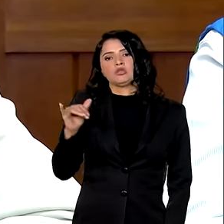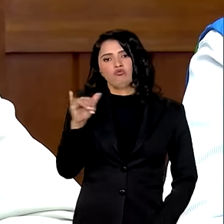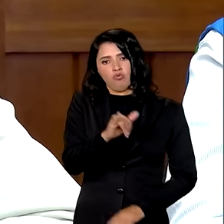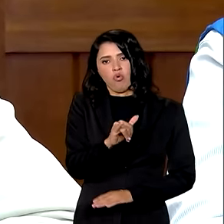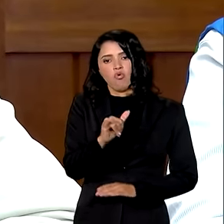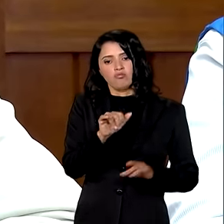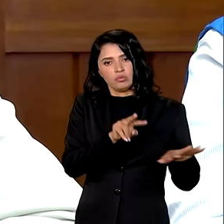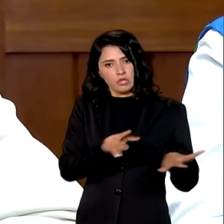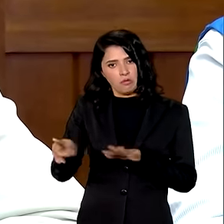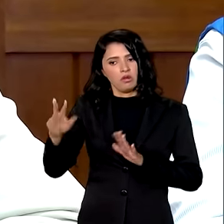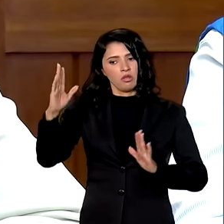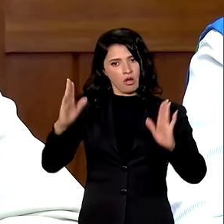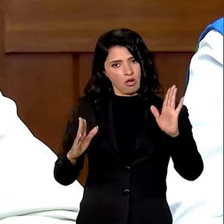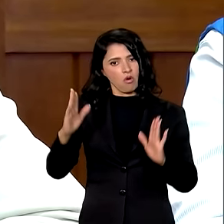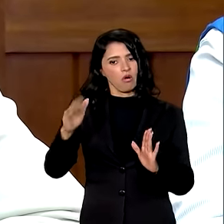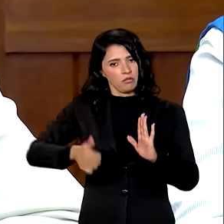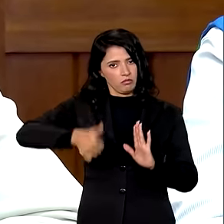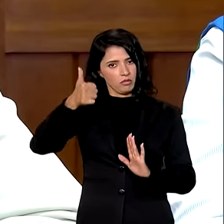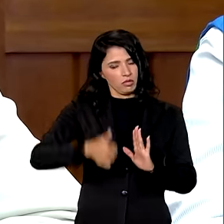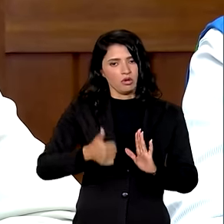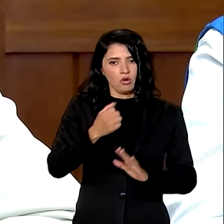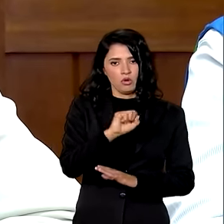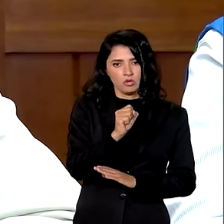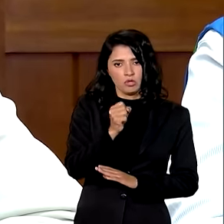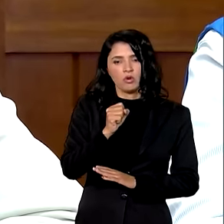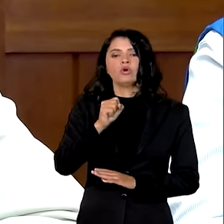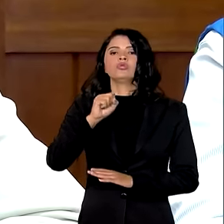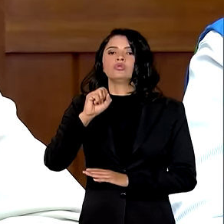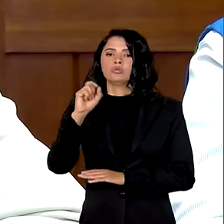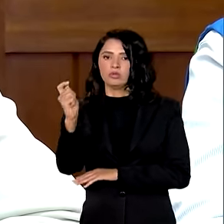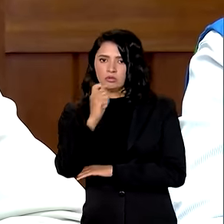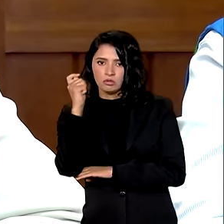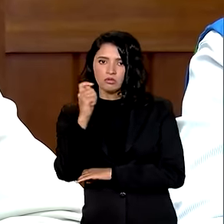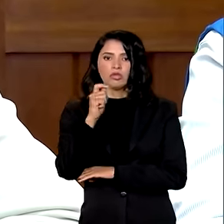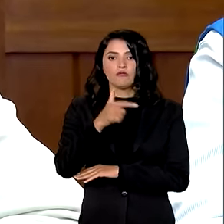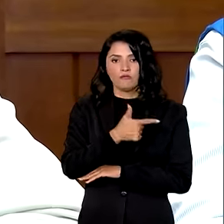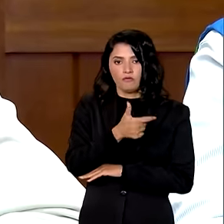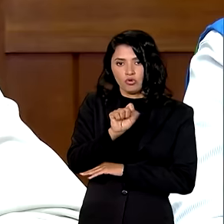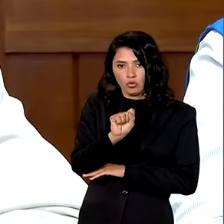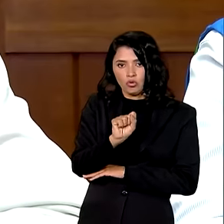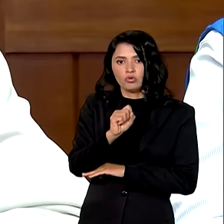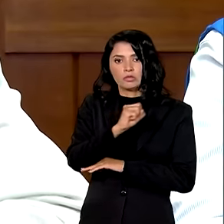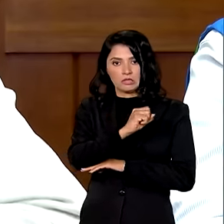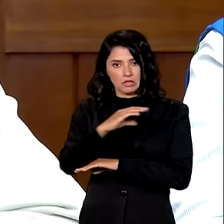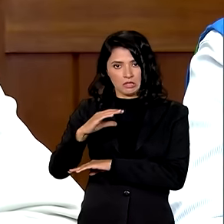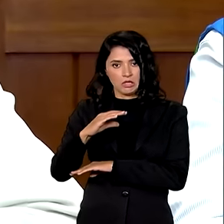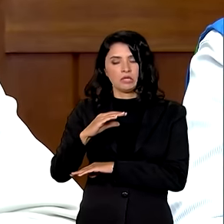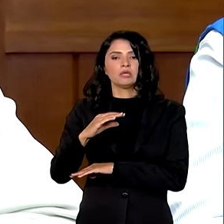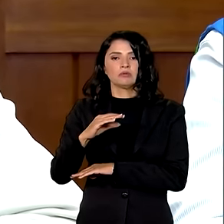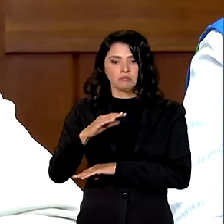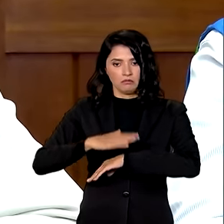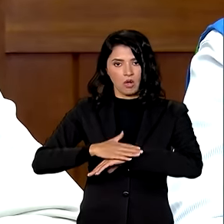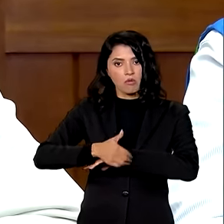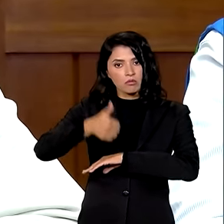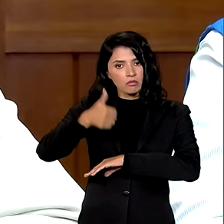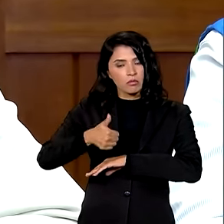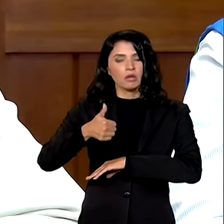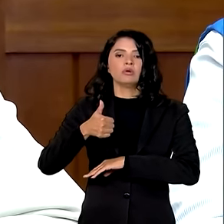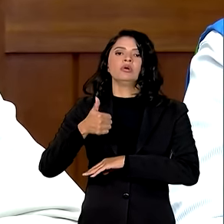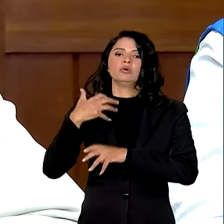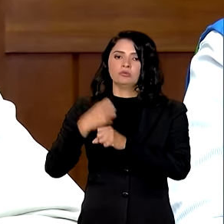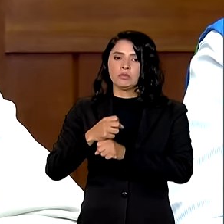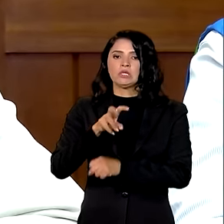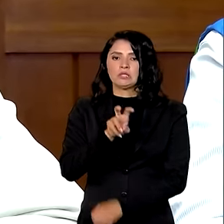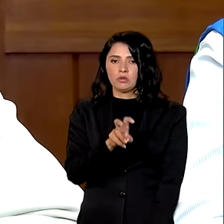fase sendo 88 no Rio Grande do Sul e 28 em Santa Catarina nesse primeiro momento serão 53